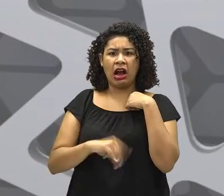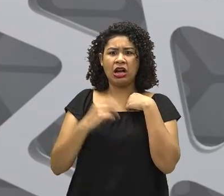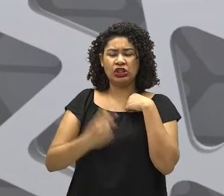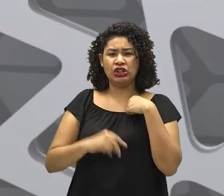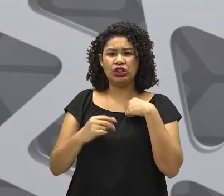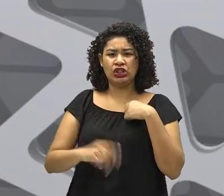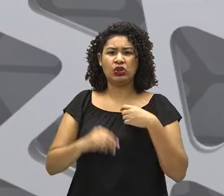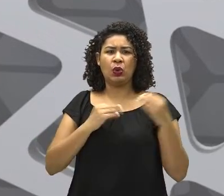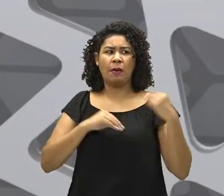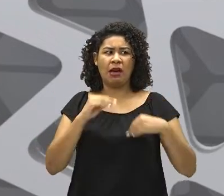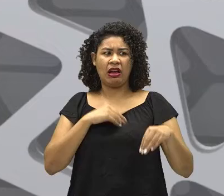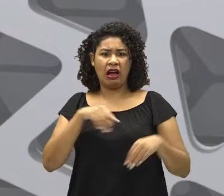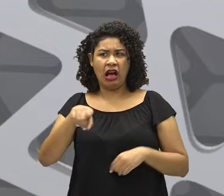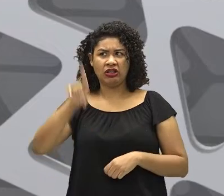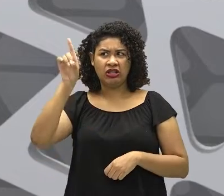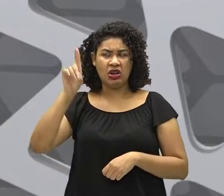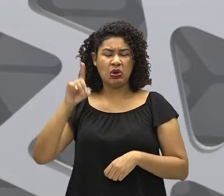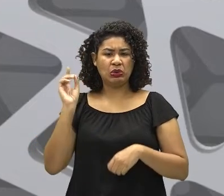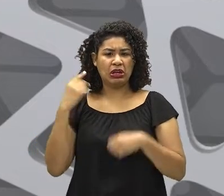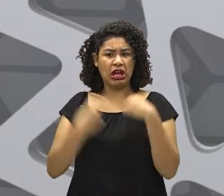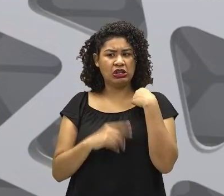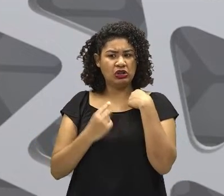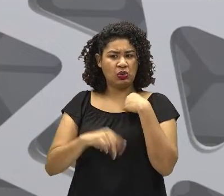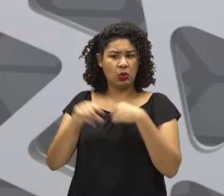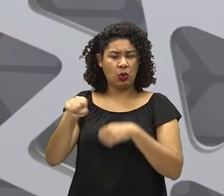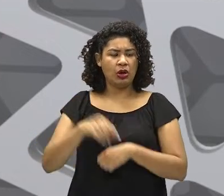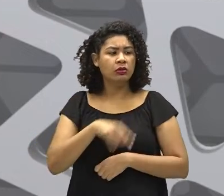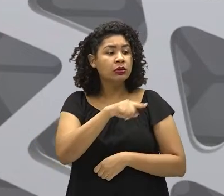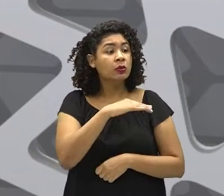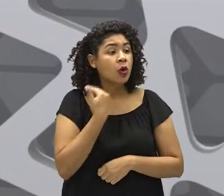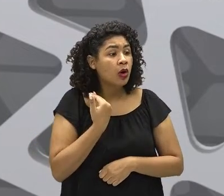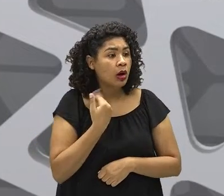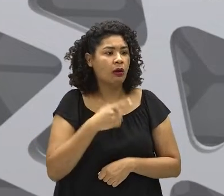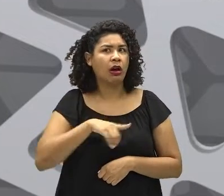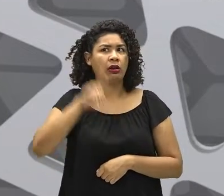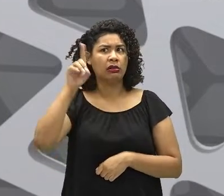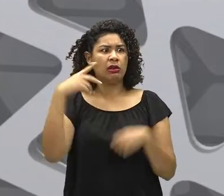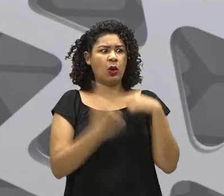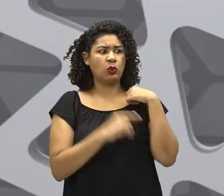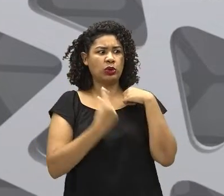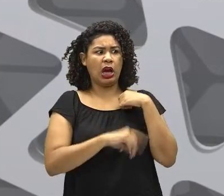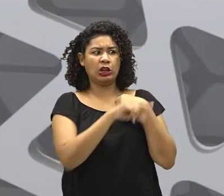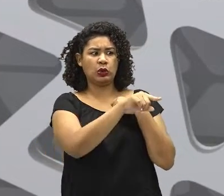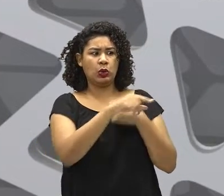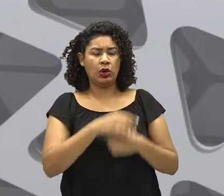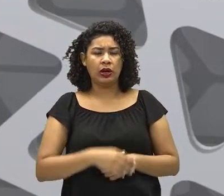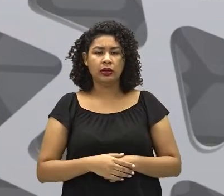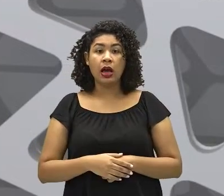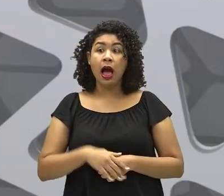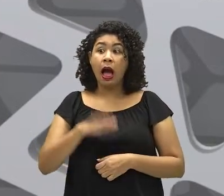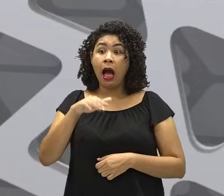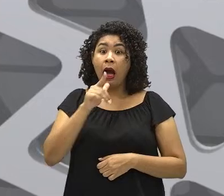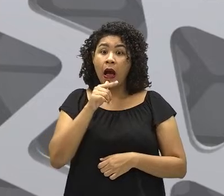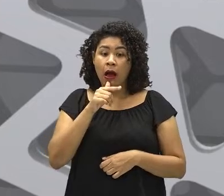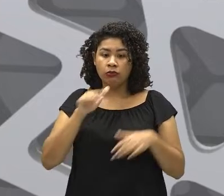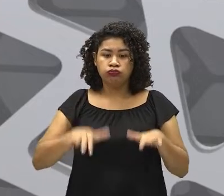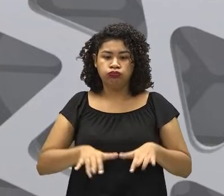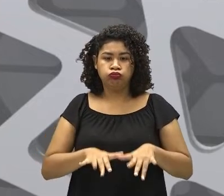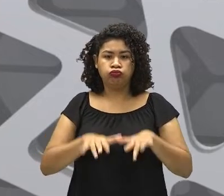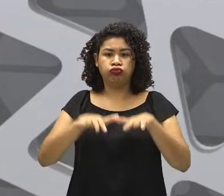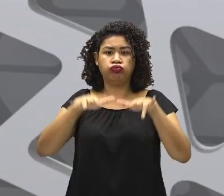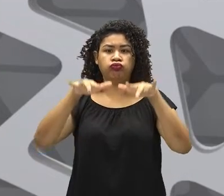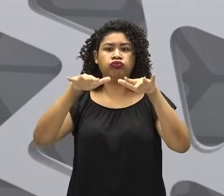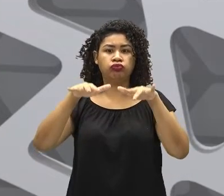foi castigo. Ah, veio uma enchente terrível ali por conta das chuvas, devastou a